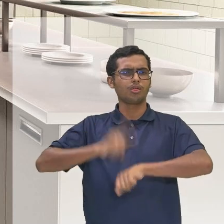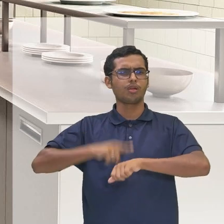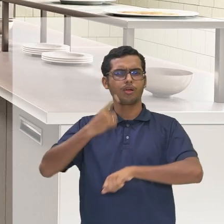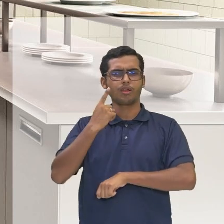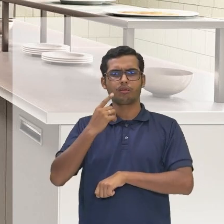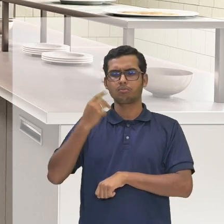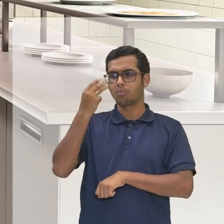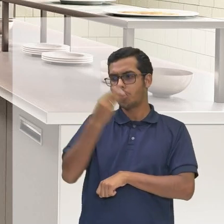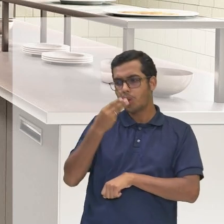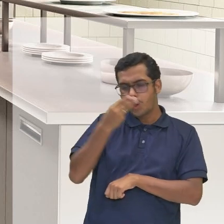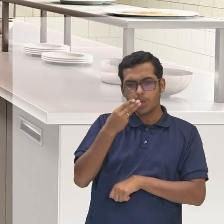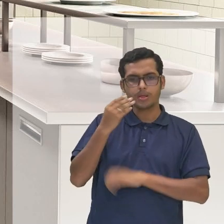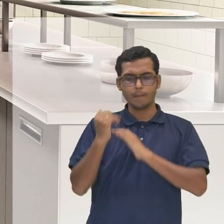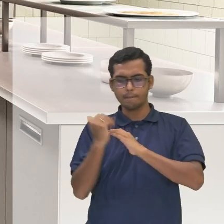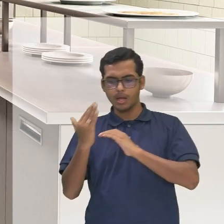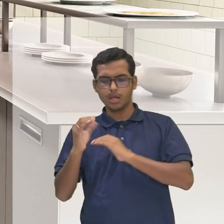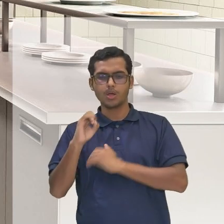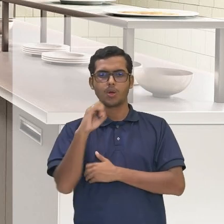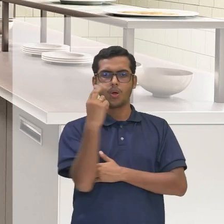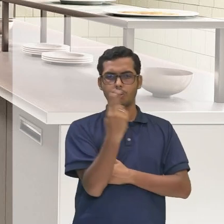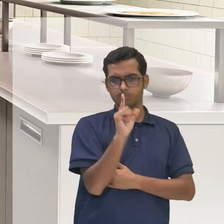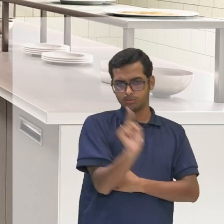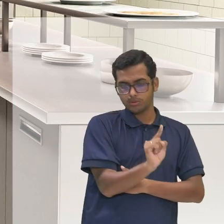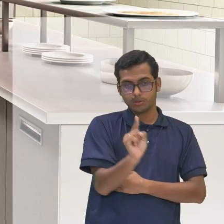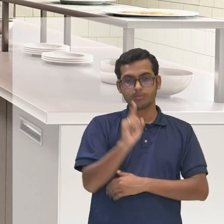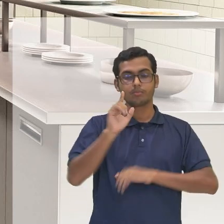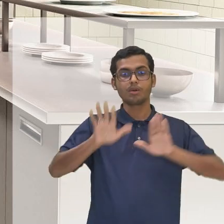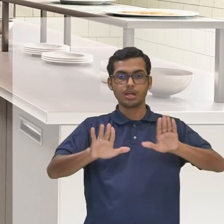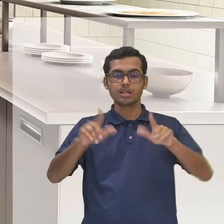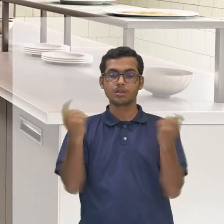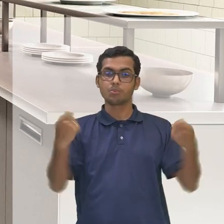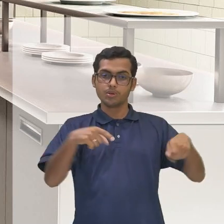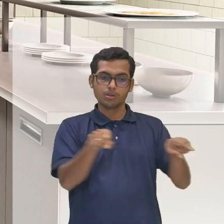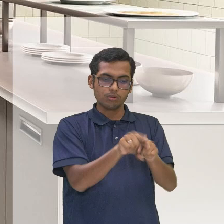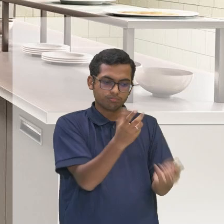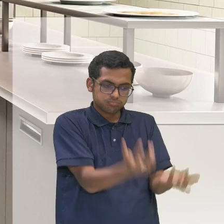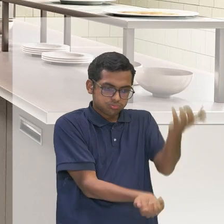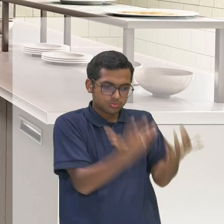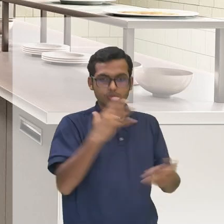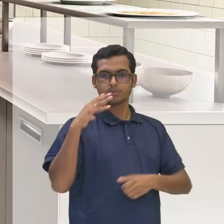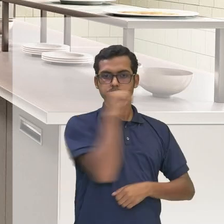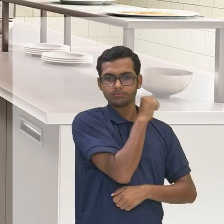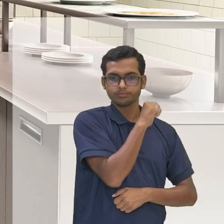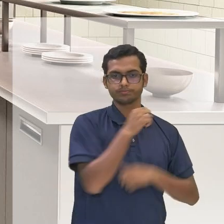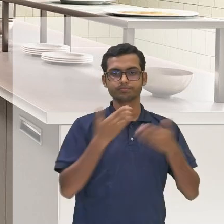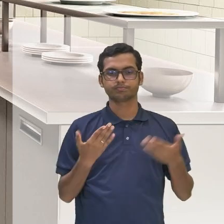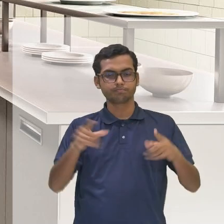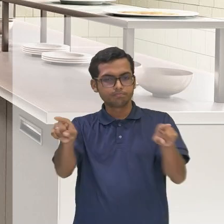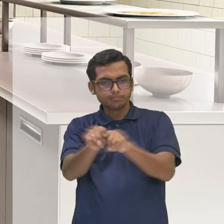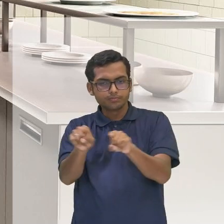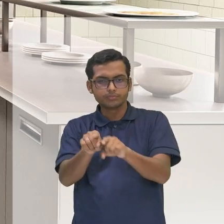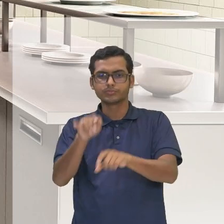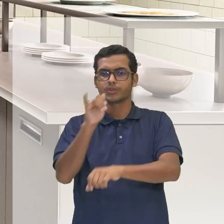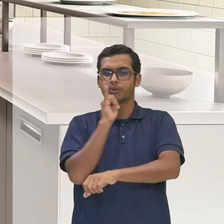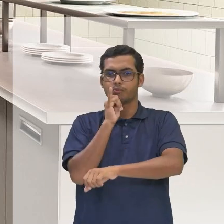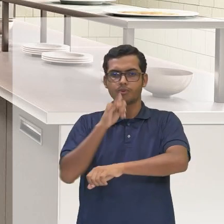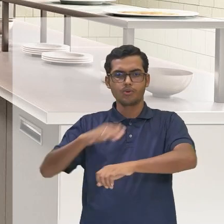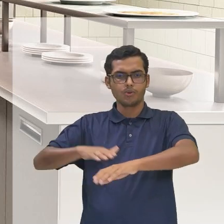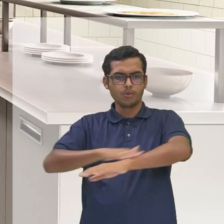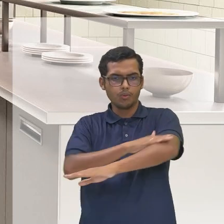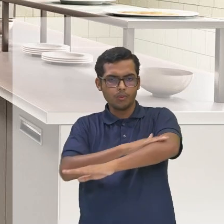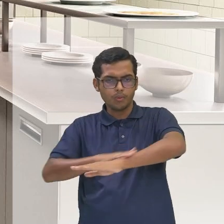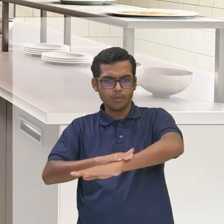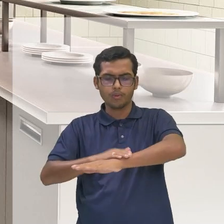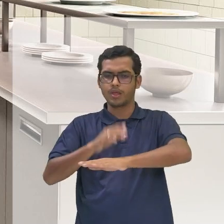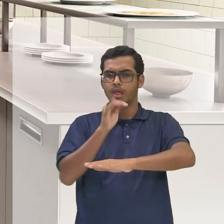pode queimar ali mais rápido. A falta de crescimento que está atrelado ao fermento que você coloca, né? Então se a gente errar